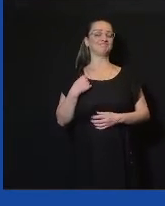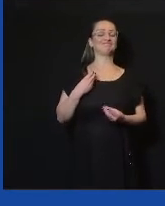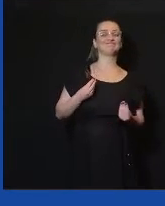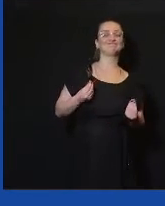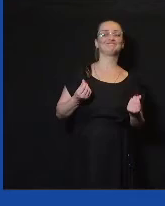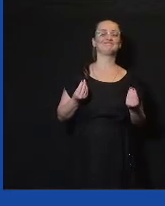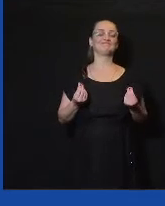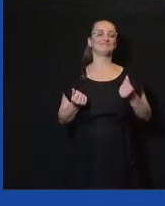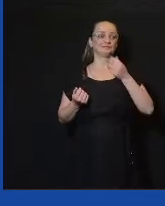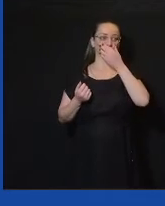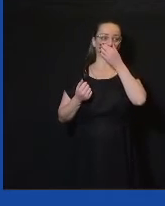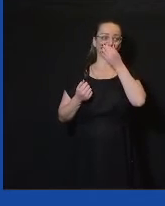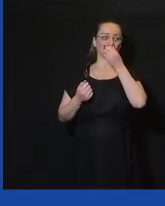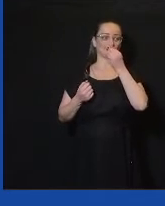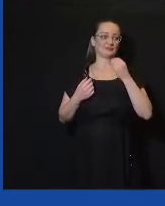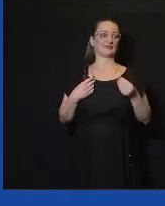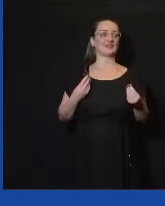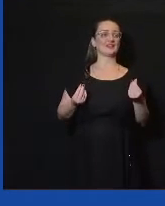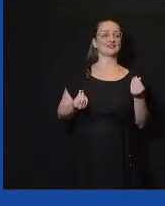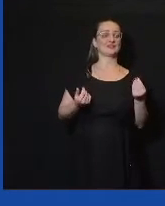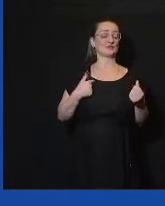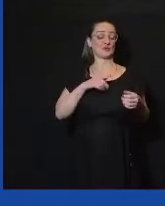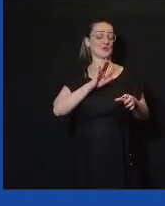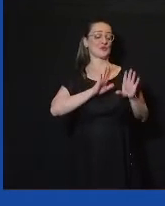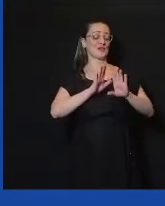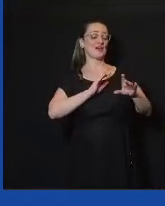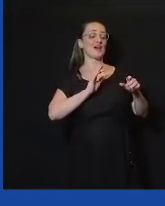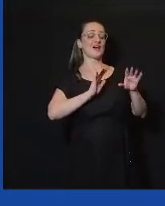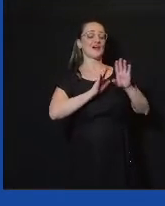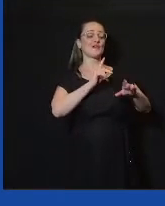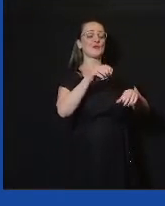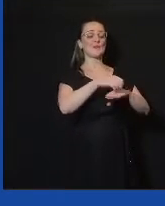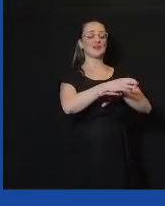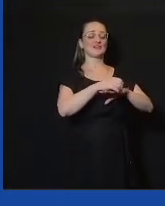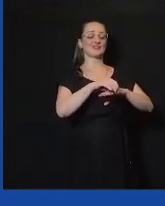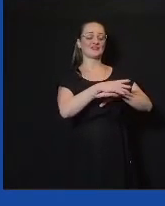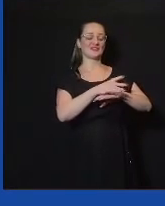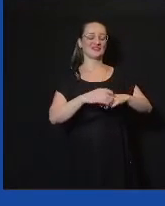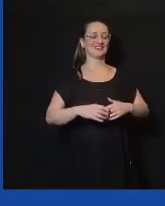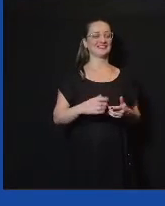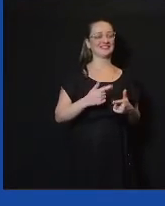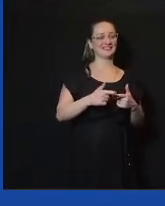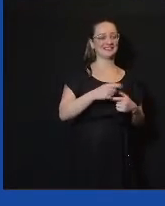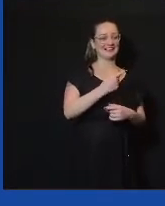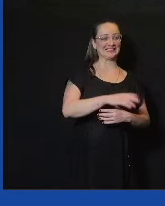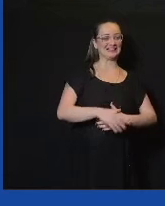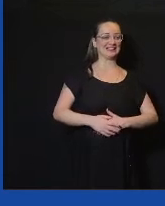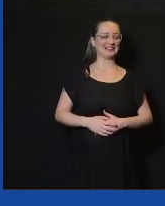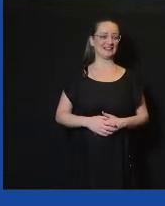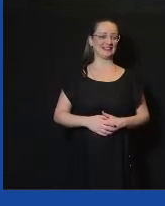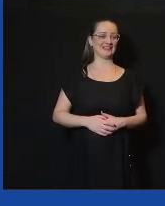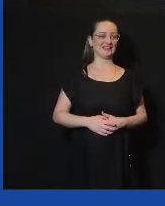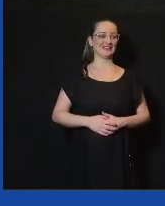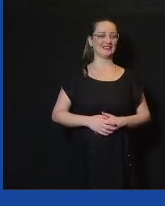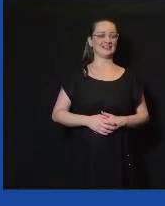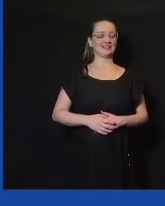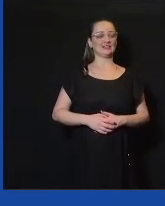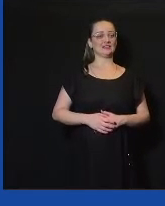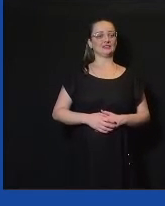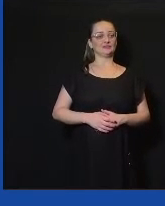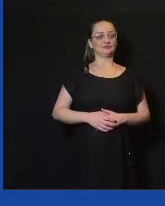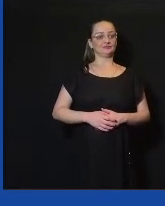eu tava meio de. Vai comprometer o mediador, tipo. Comprometer o Rafa, exato, exato. Mas tem uma questão meio.